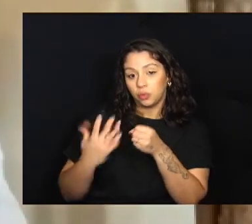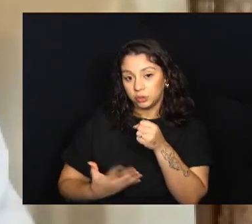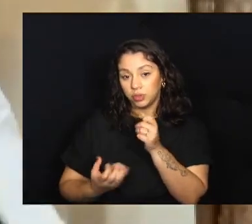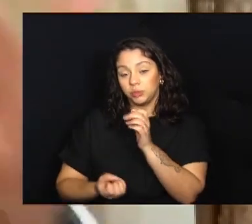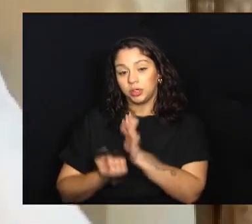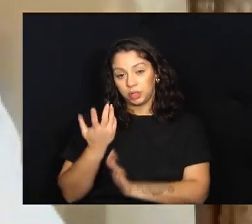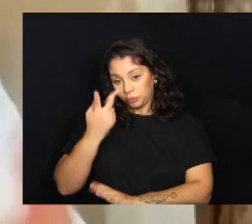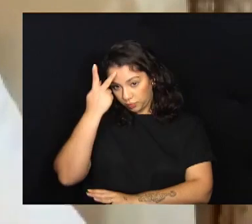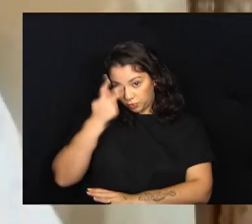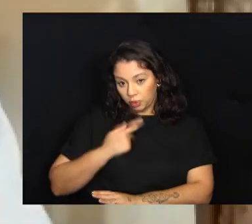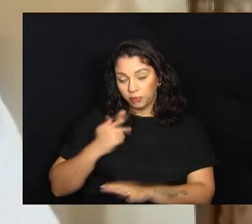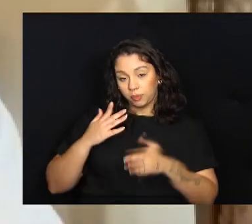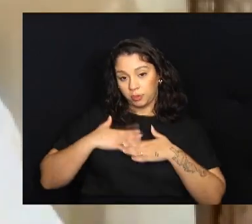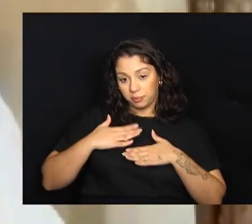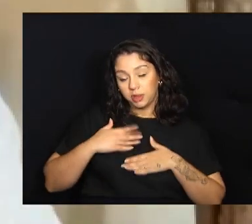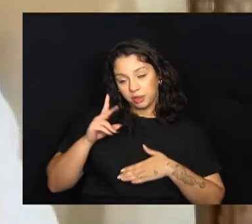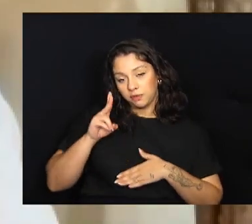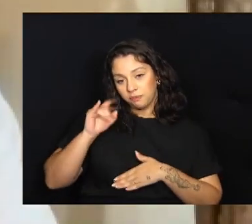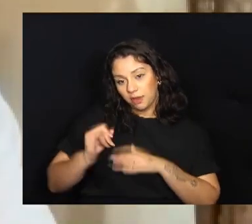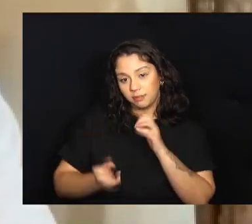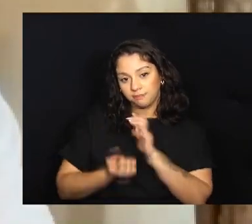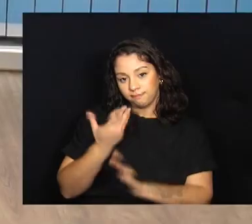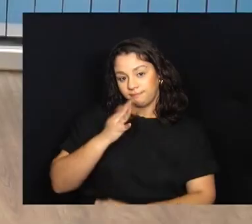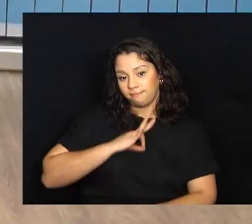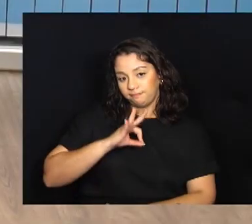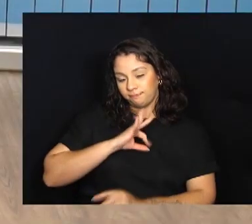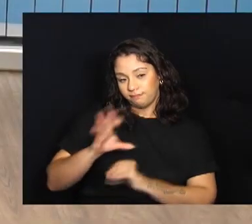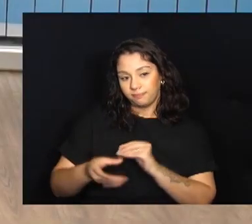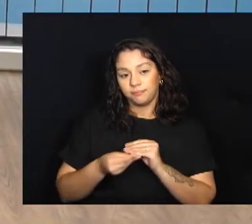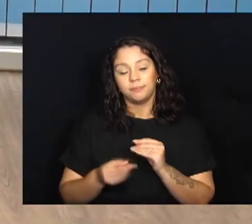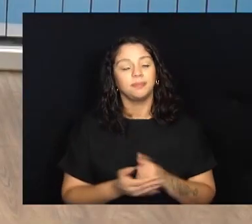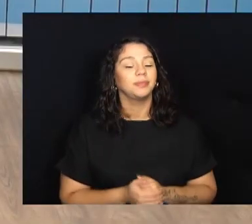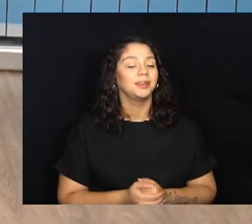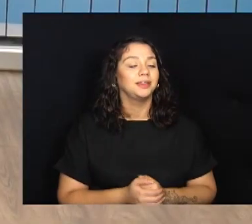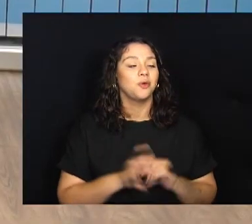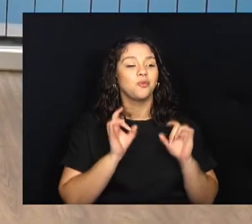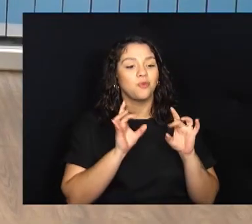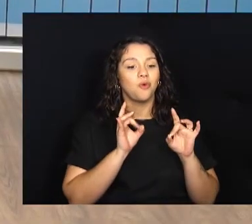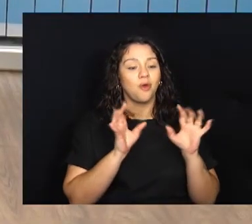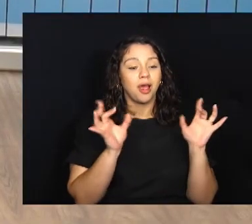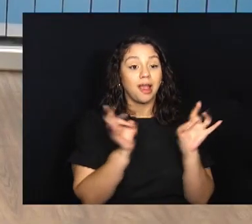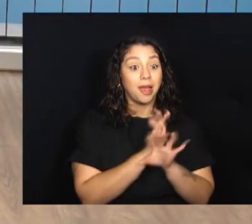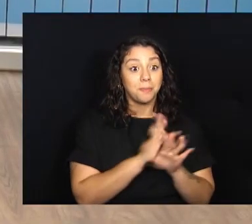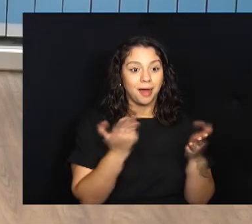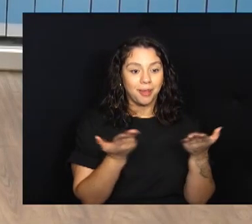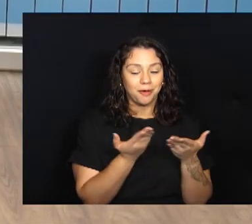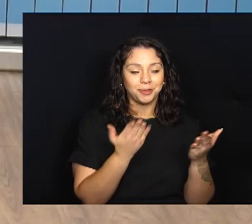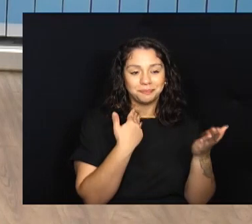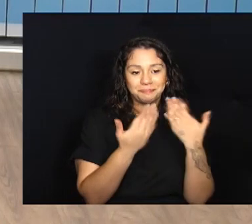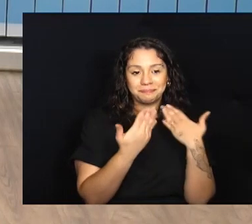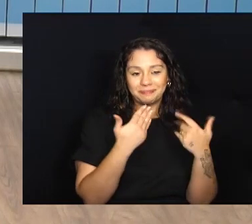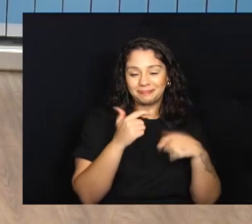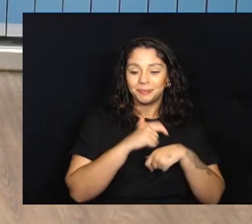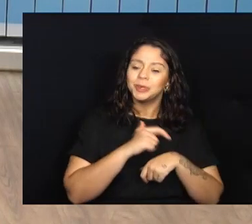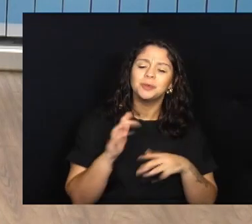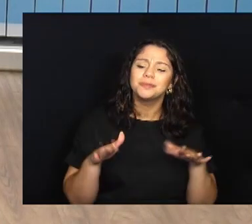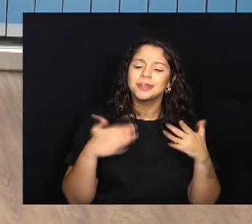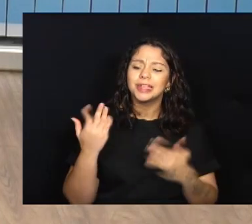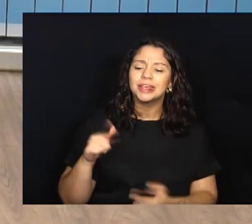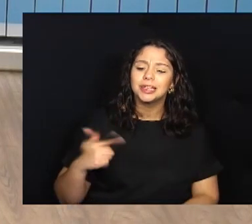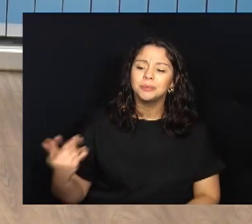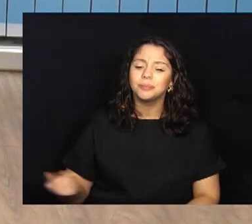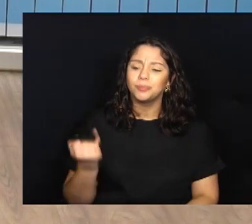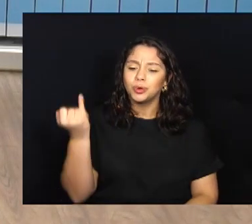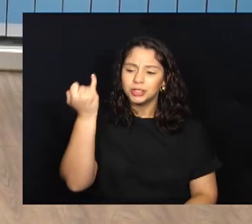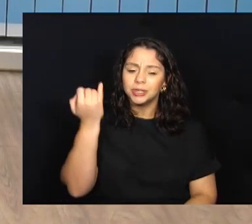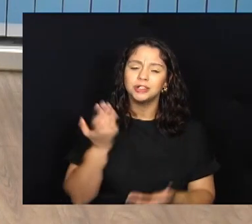sua própria jornada que vão gerar essa renda extra. Marlon, para a gente encerrar o nosso bate-papo, qual que é a importância, então,